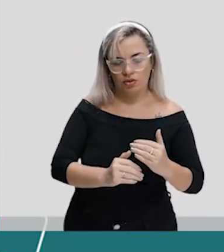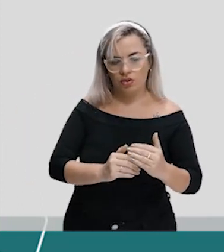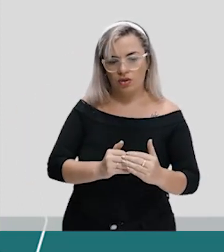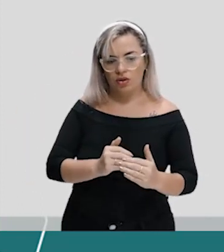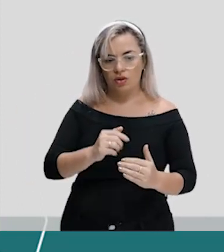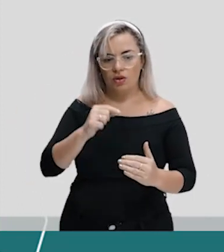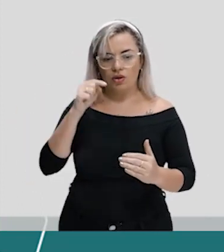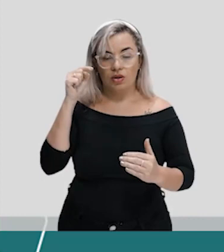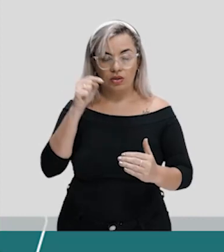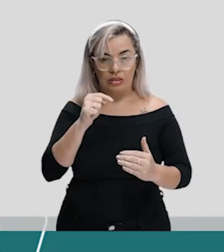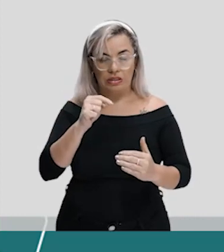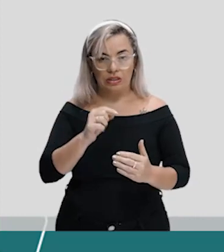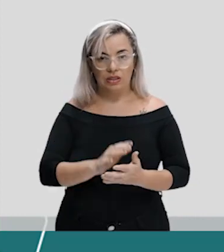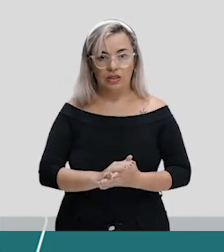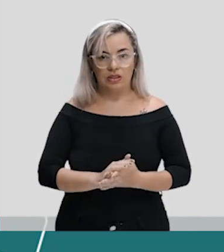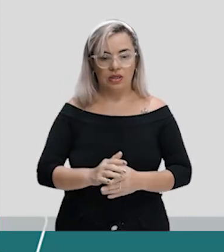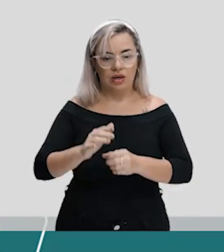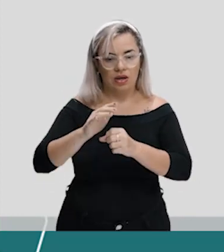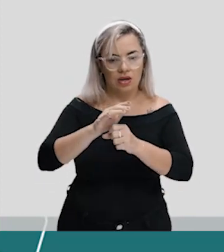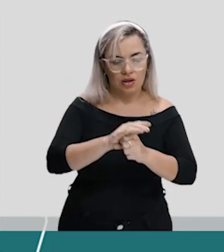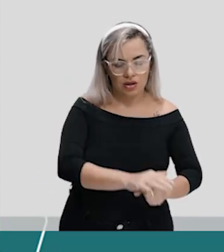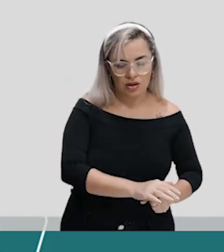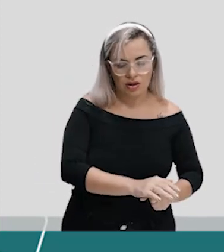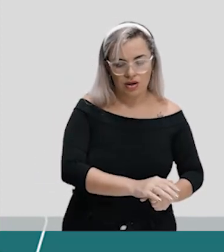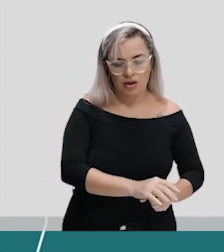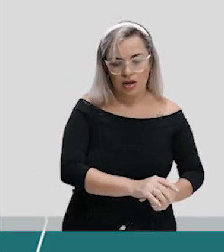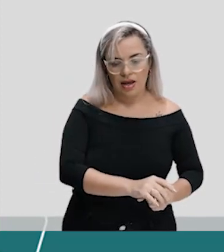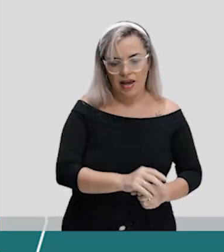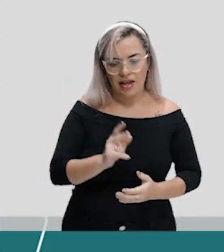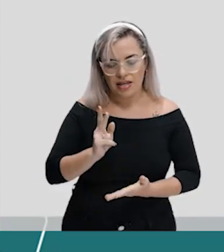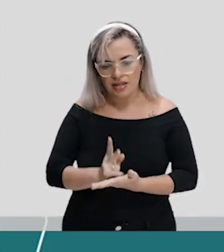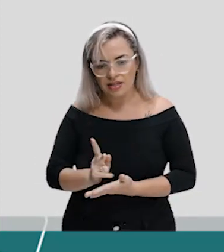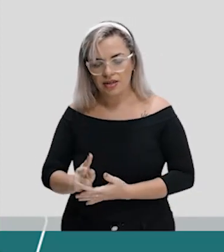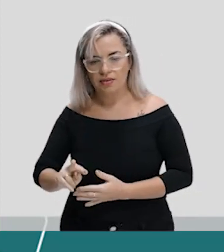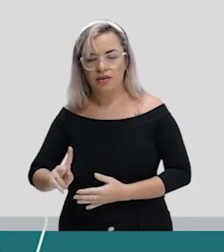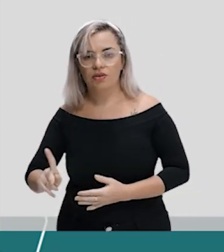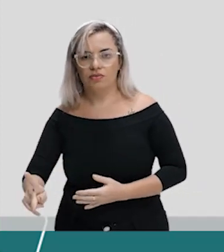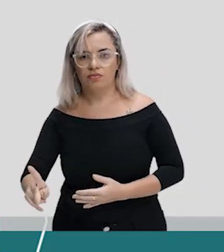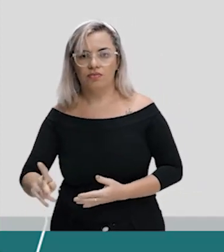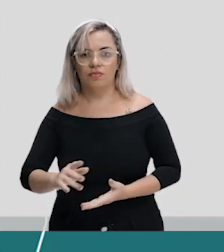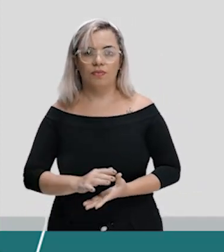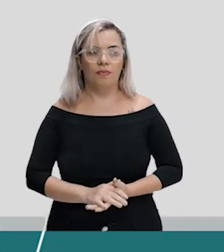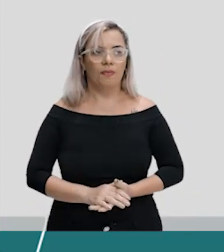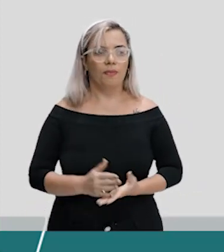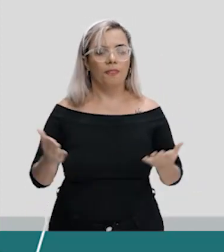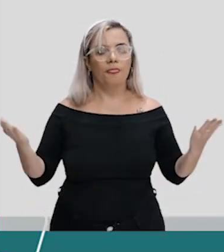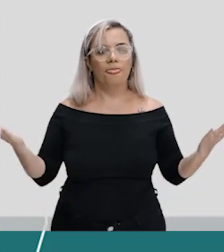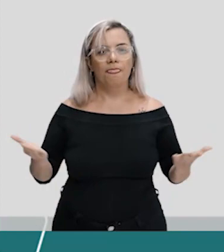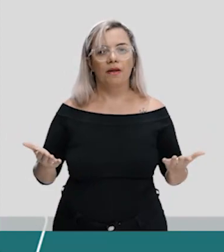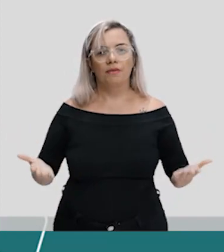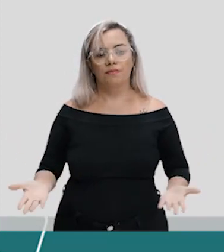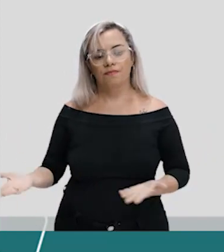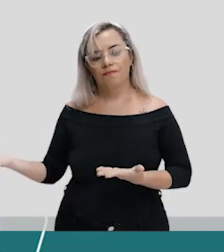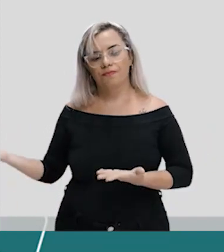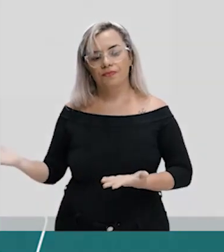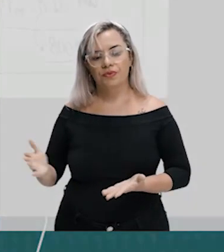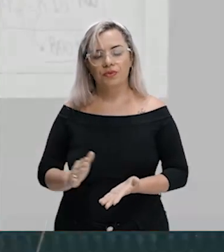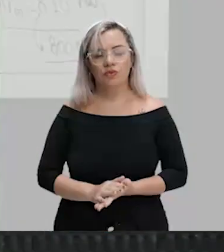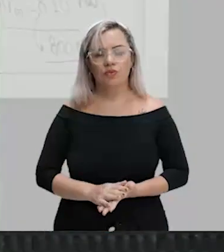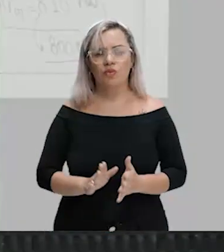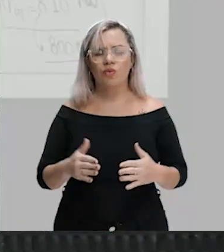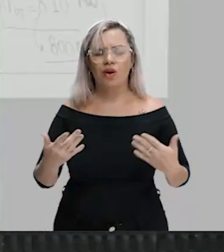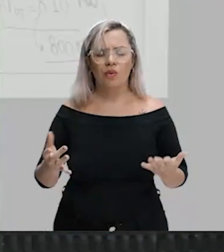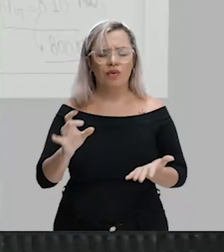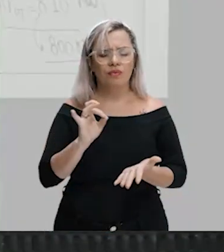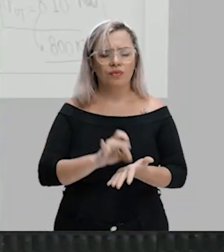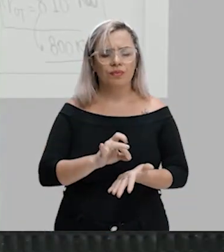constante. Então, são verdadeiras afirmativas, né? Então tem aí as opções. Então vamos lá. Na